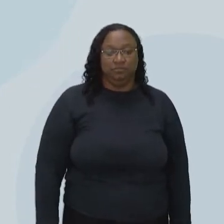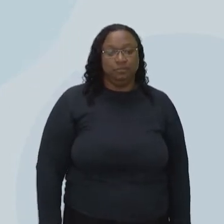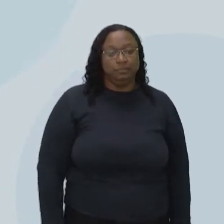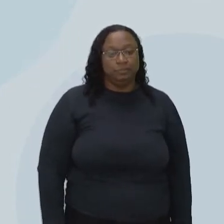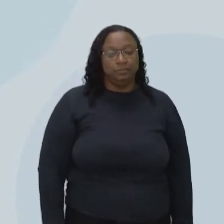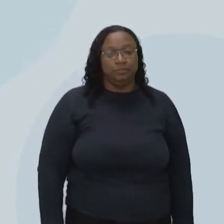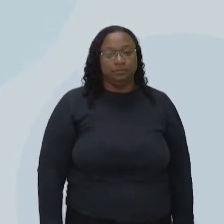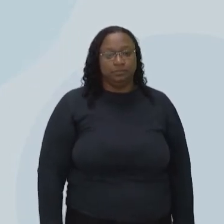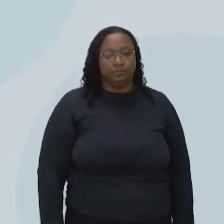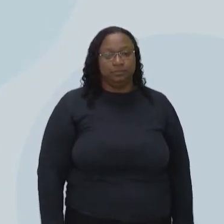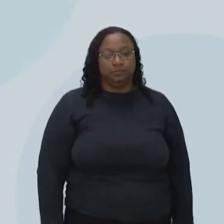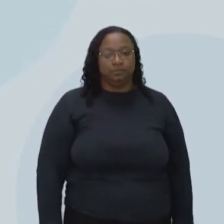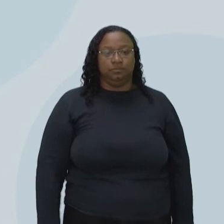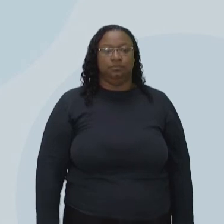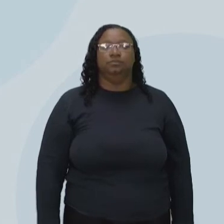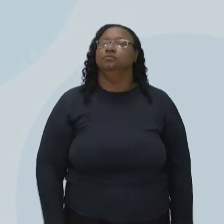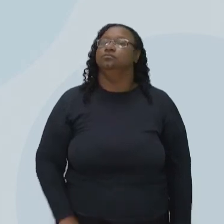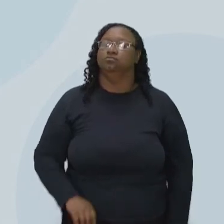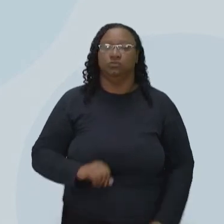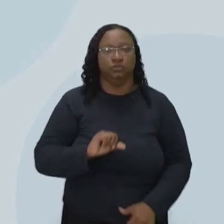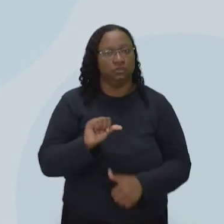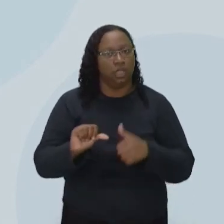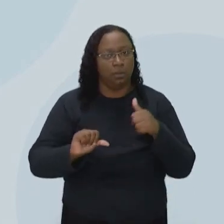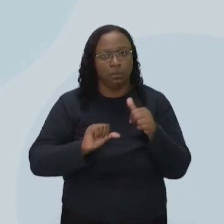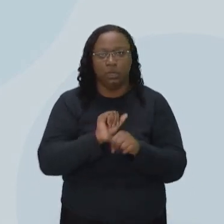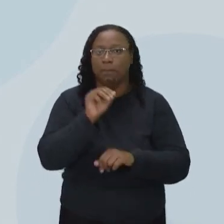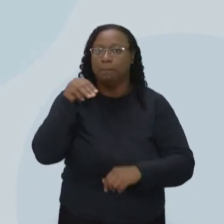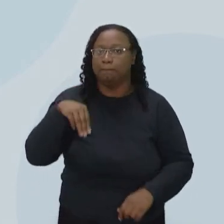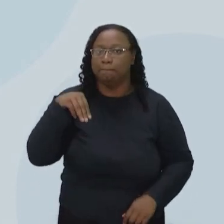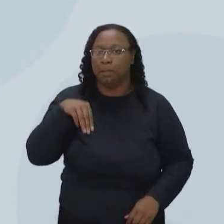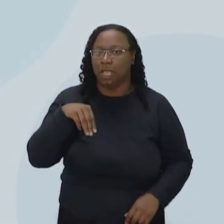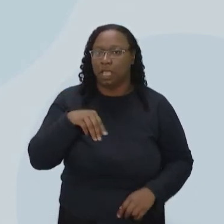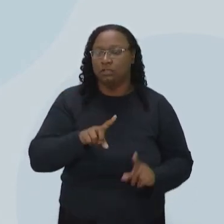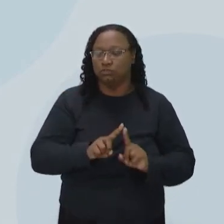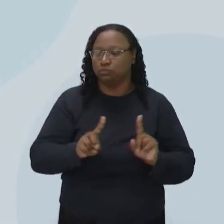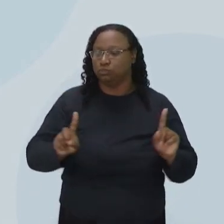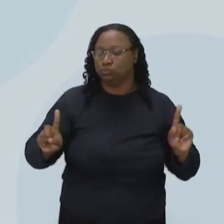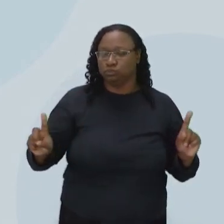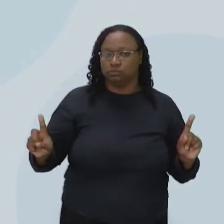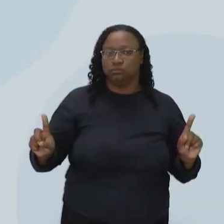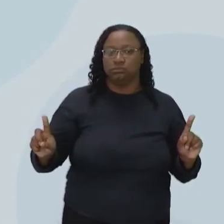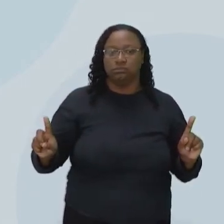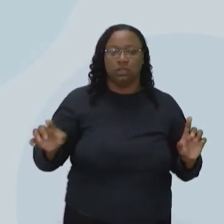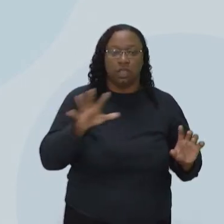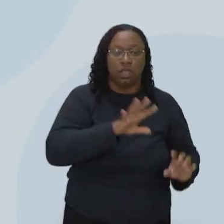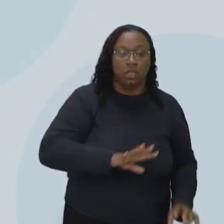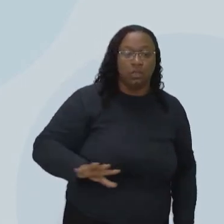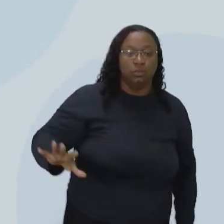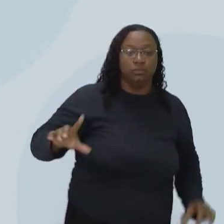aqui eu já transformei em metro, já transformei em metro. Calcular a área desse retângulo